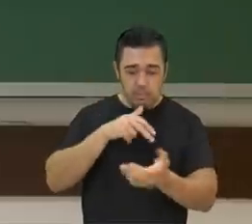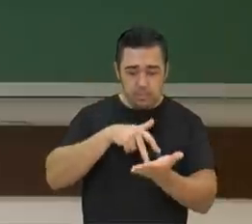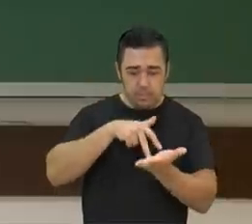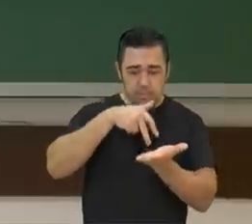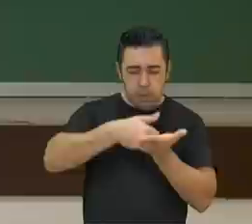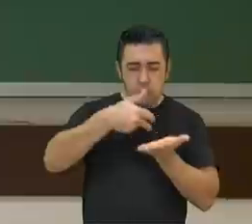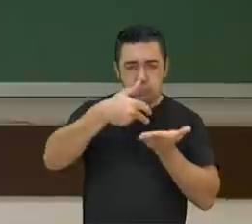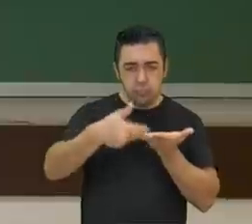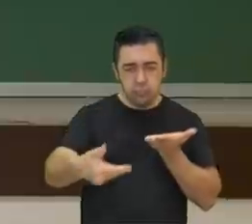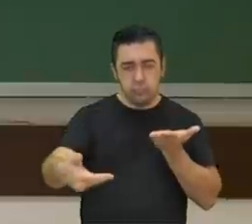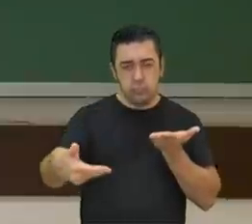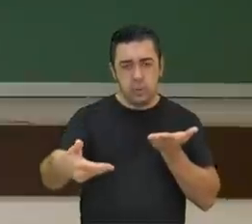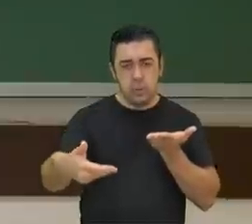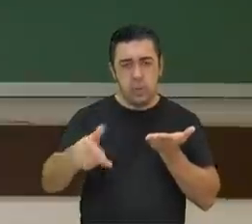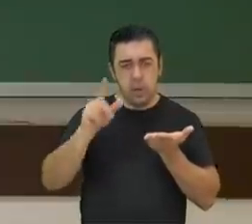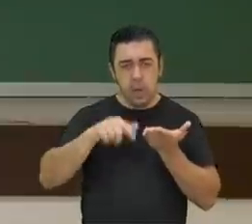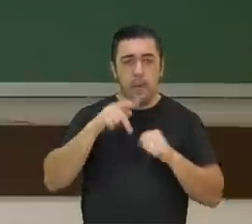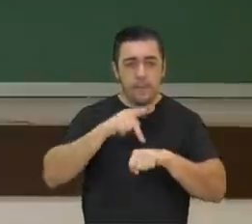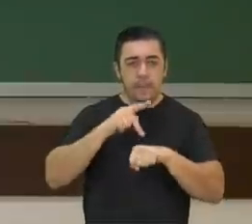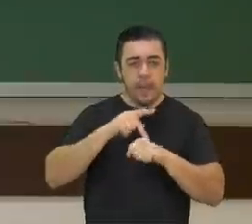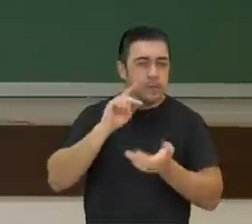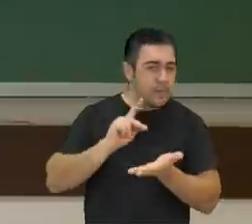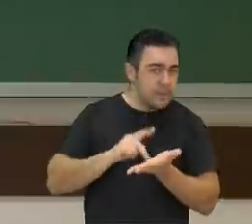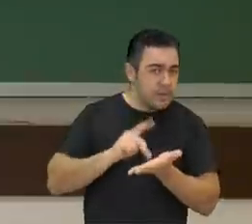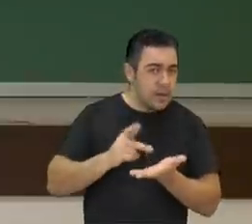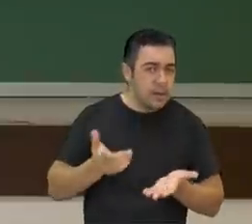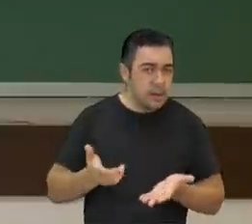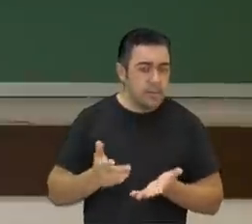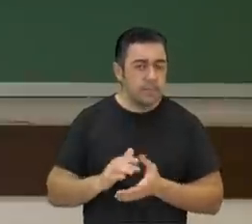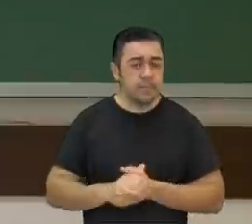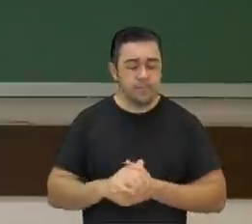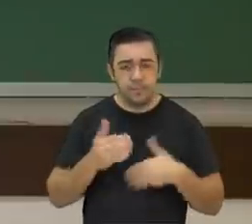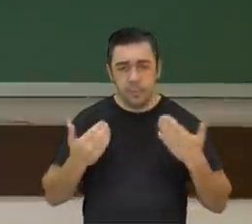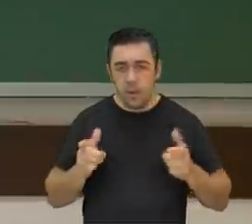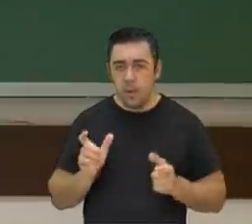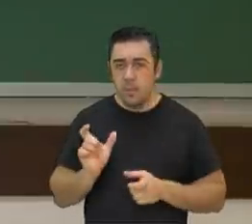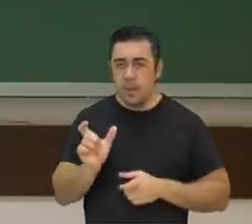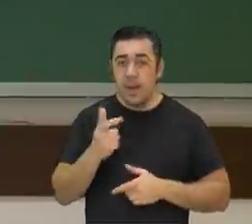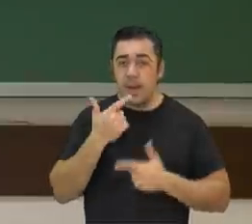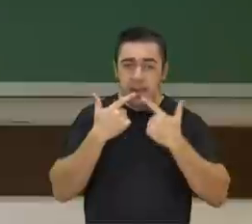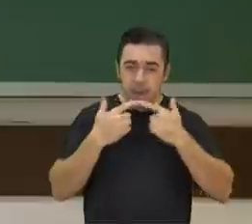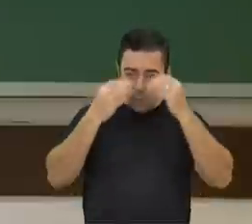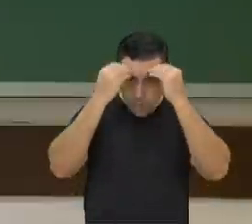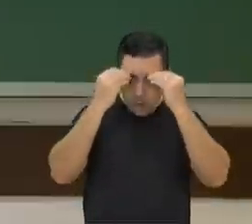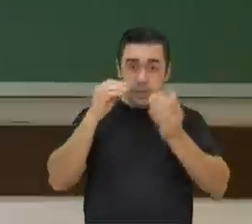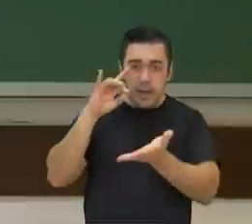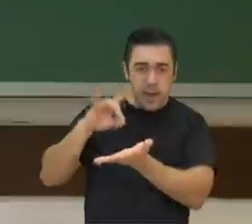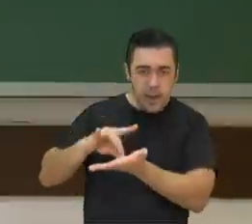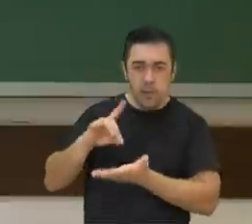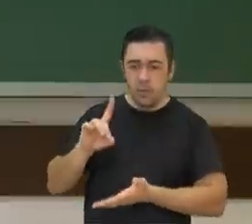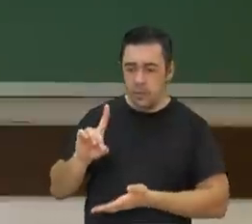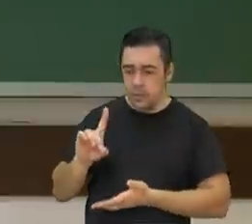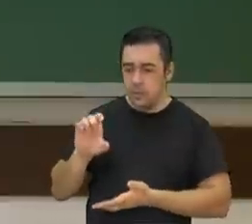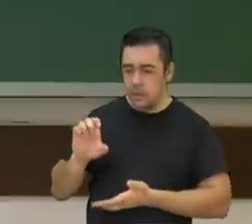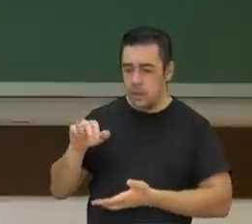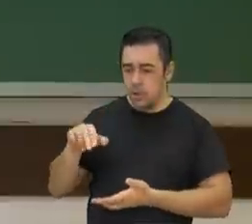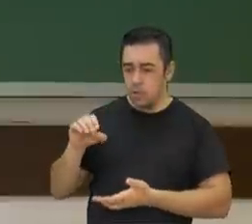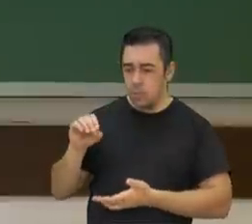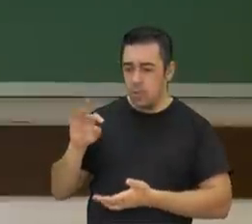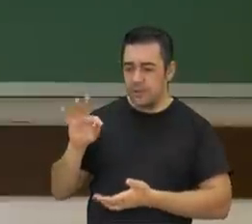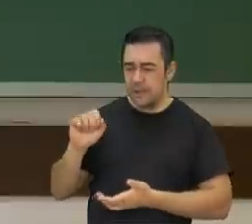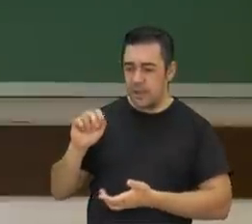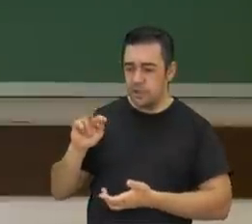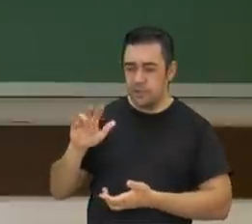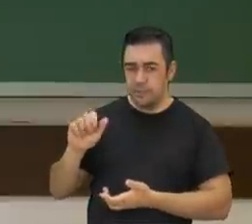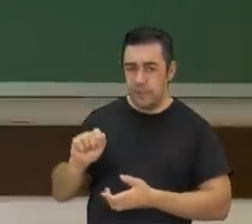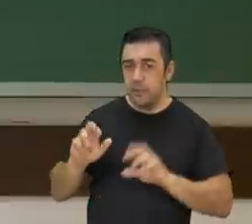no caminho do João, é uma pedra real, de verdade, então eu tenho que é uma linguagem denotativa. Né? É diferente de eu dizer que